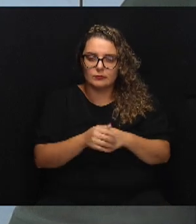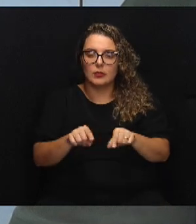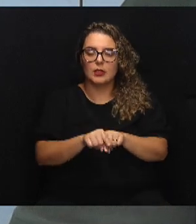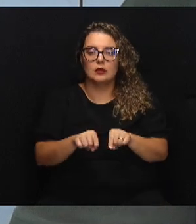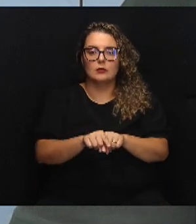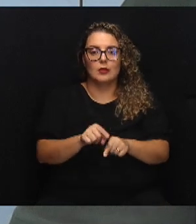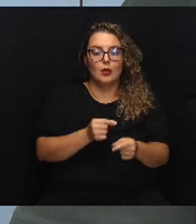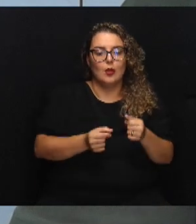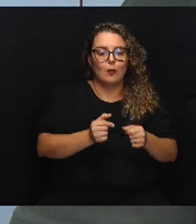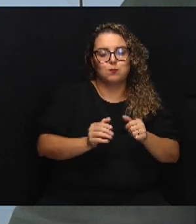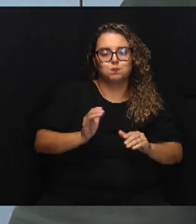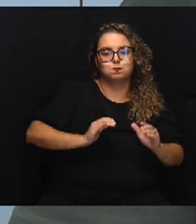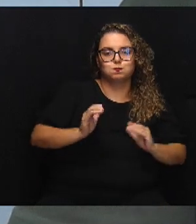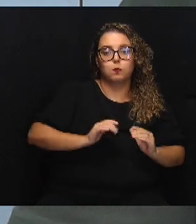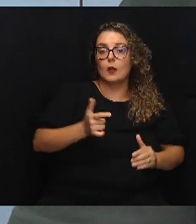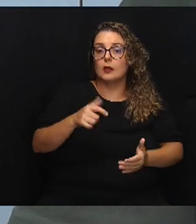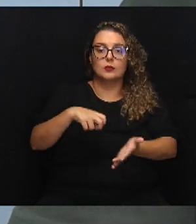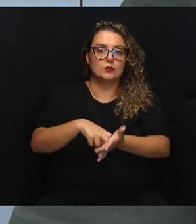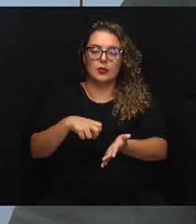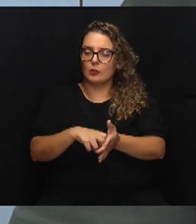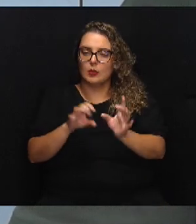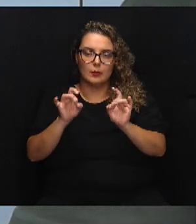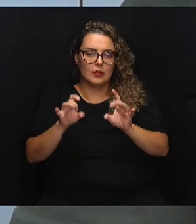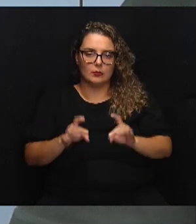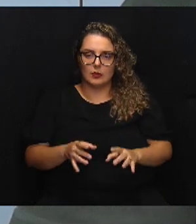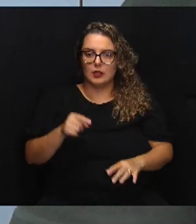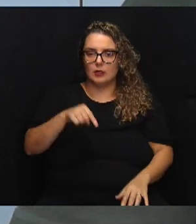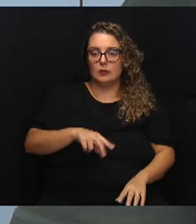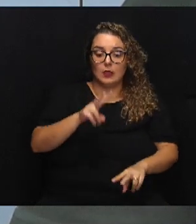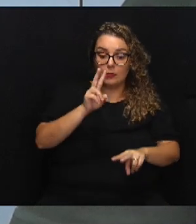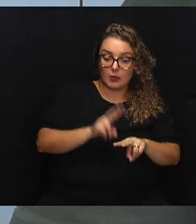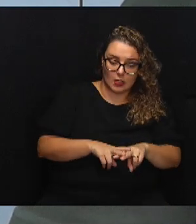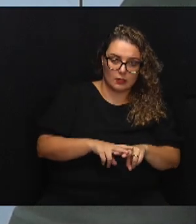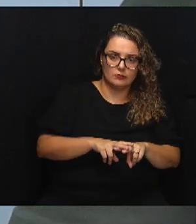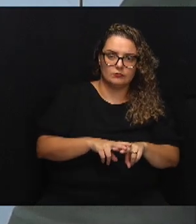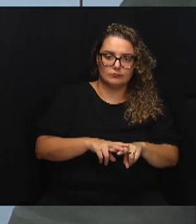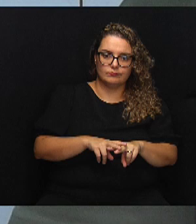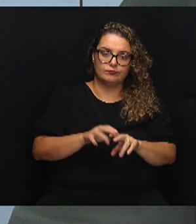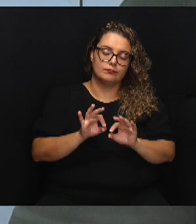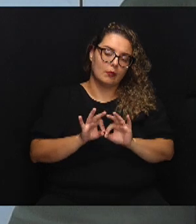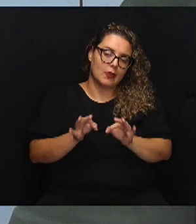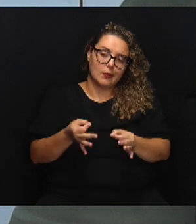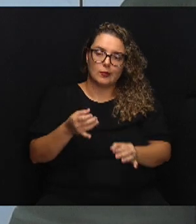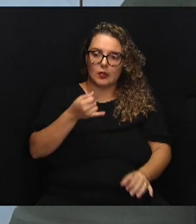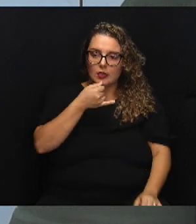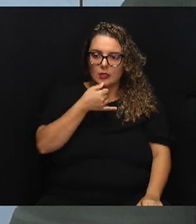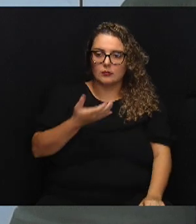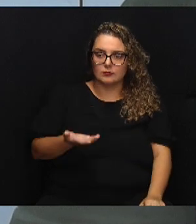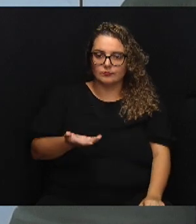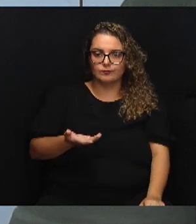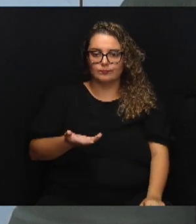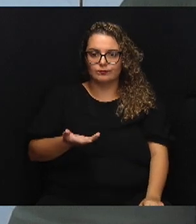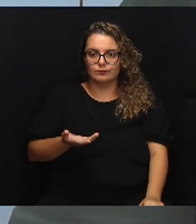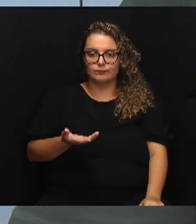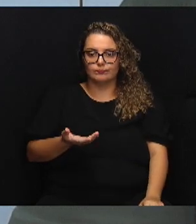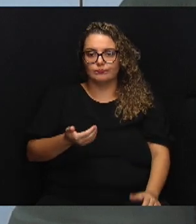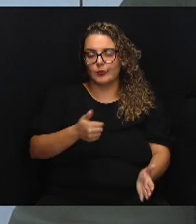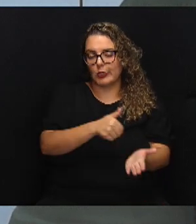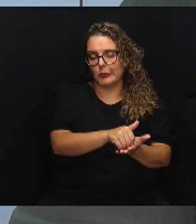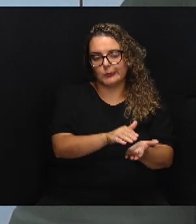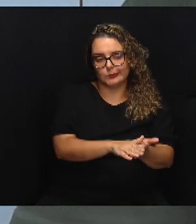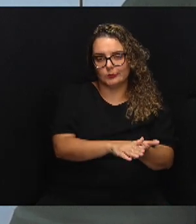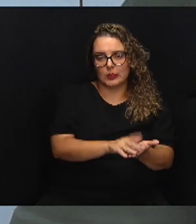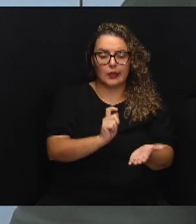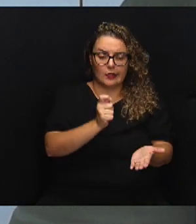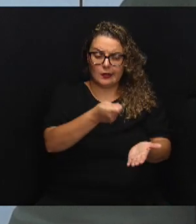muito dinheiro e não tem uma penalidade específica para prender. Ele simplesmente, infelizmente, acaba assinando uma multa lá e